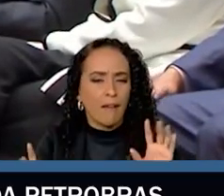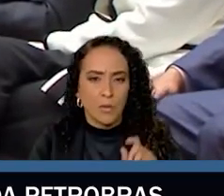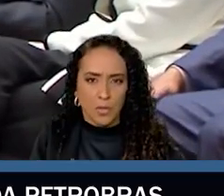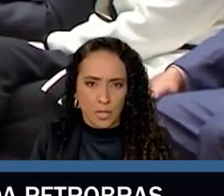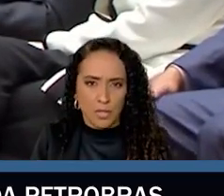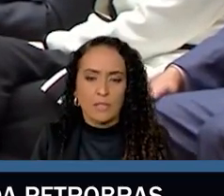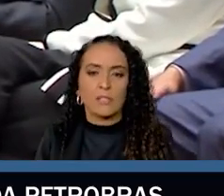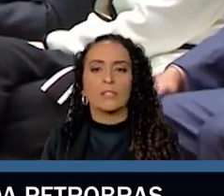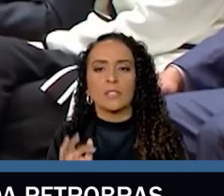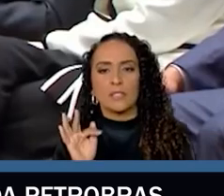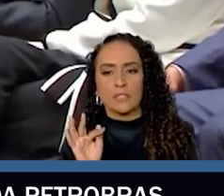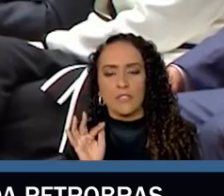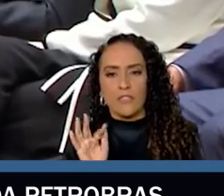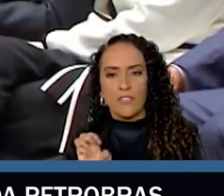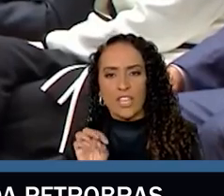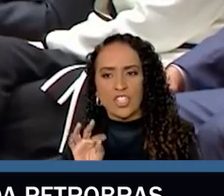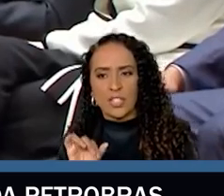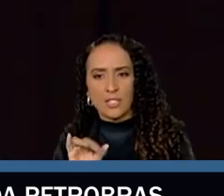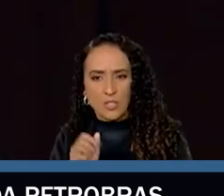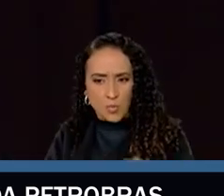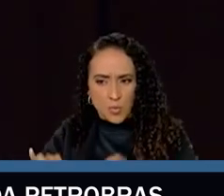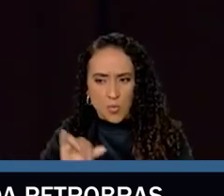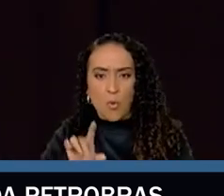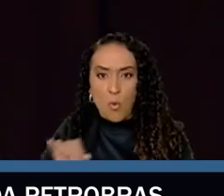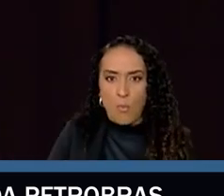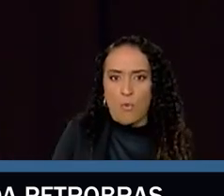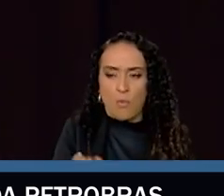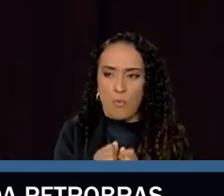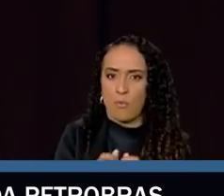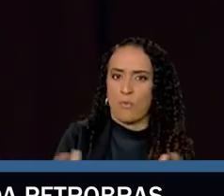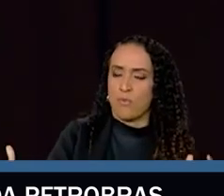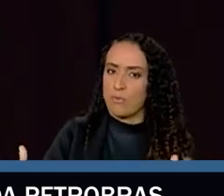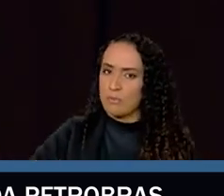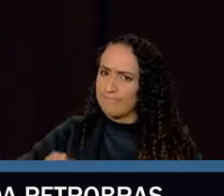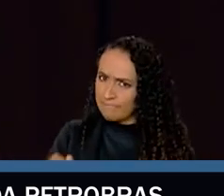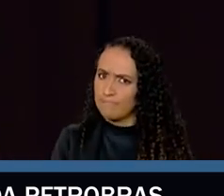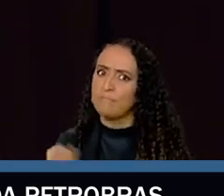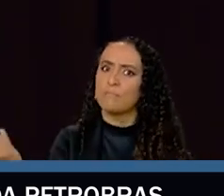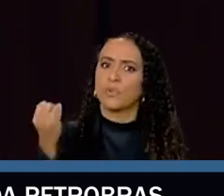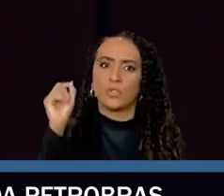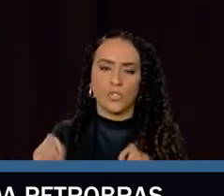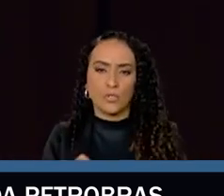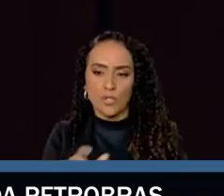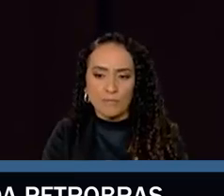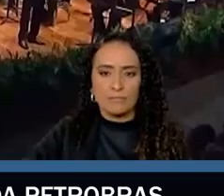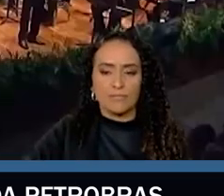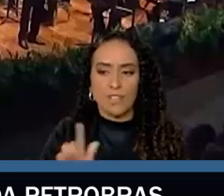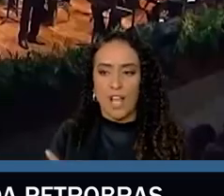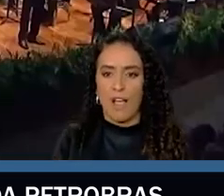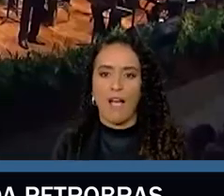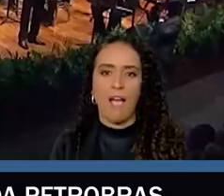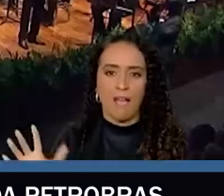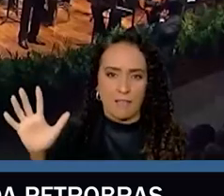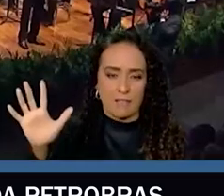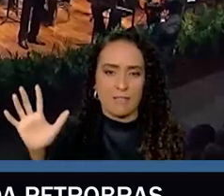os fertilizantes são uma boa oportunidade para ampliar atamente o mercado de gás